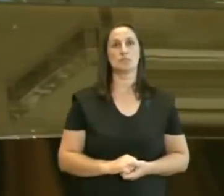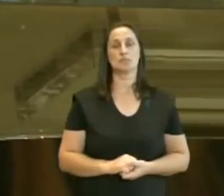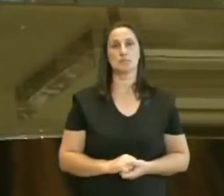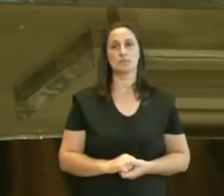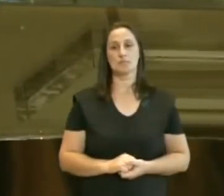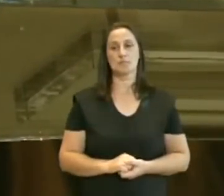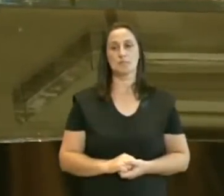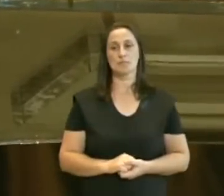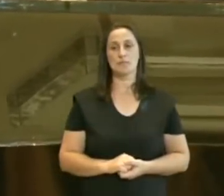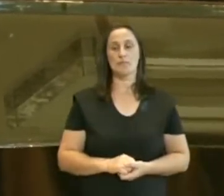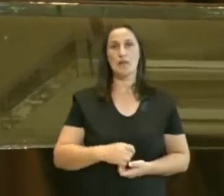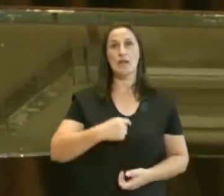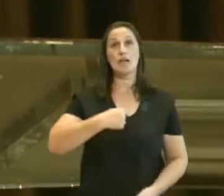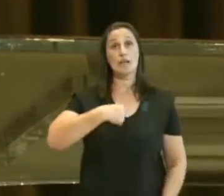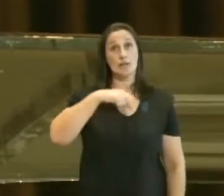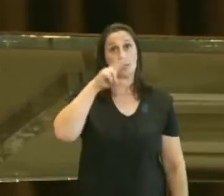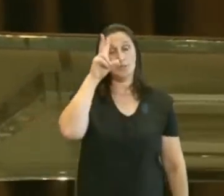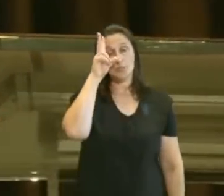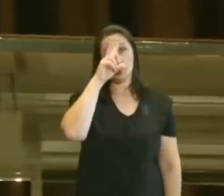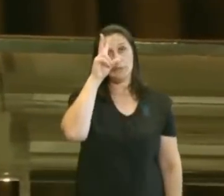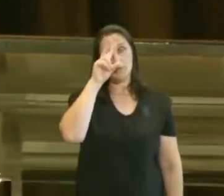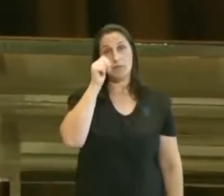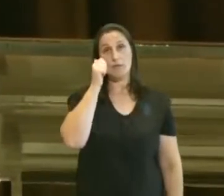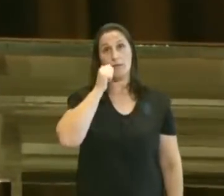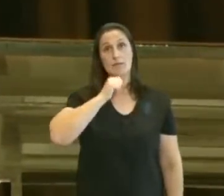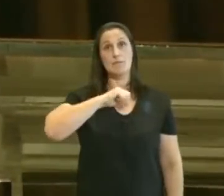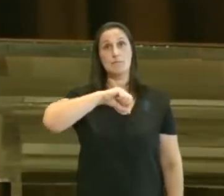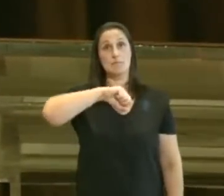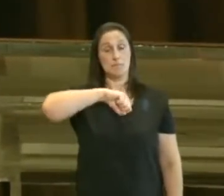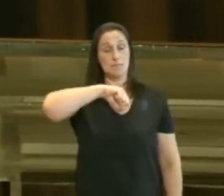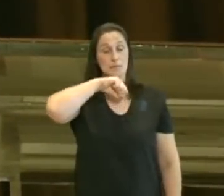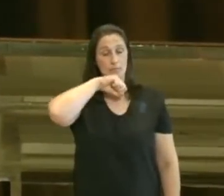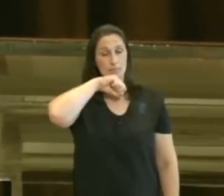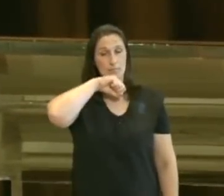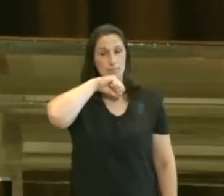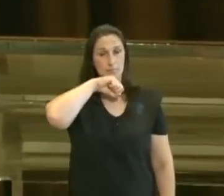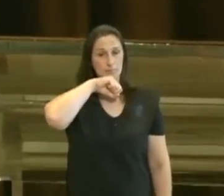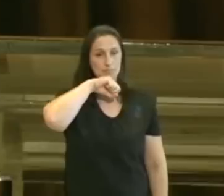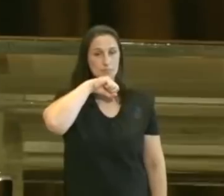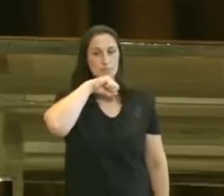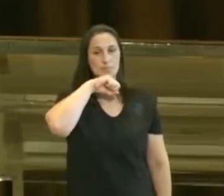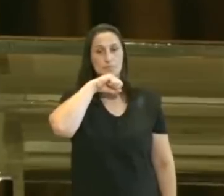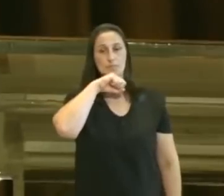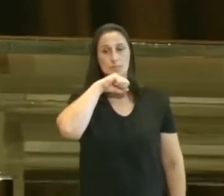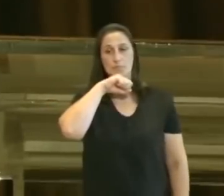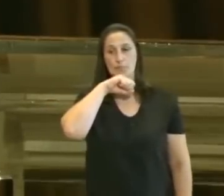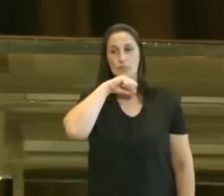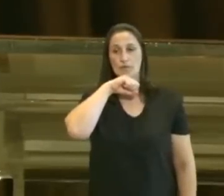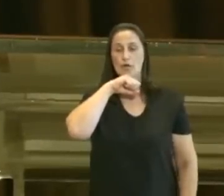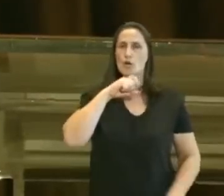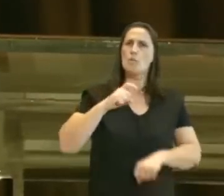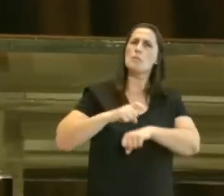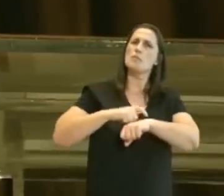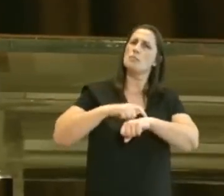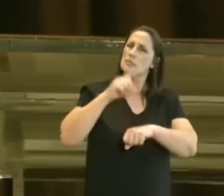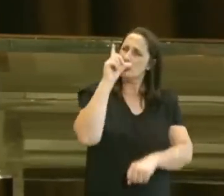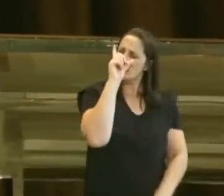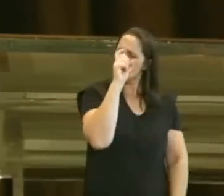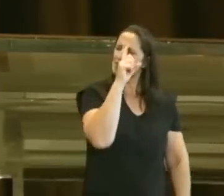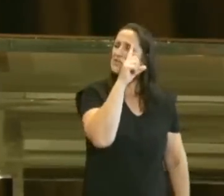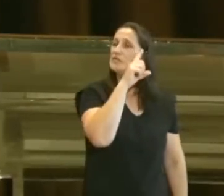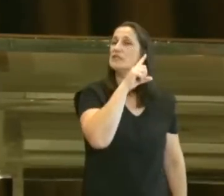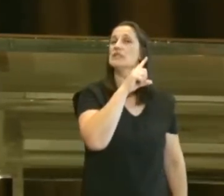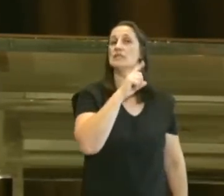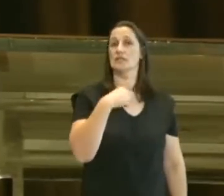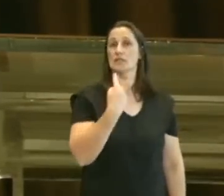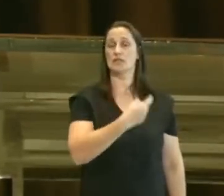Eu me lembro da mamãe, eu já contei isso para vocês, um dos momentos difíceis da